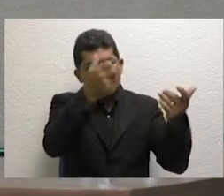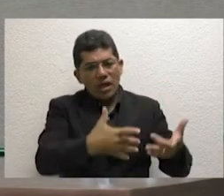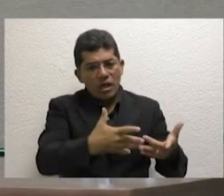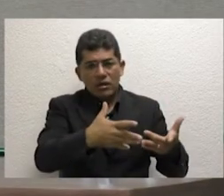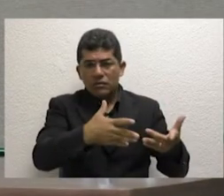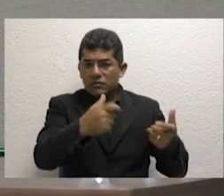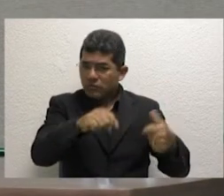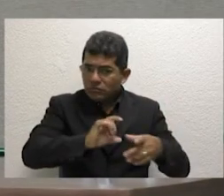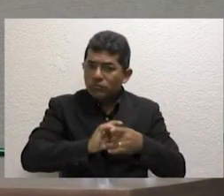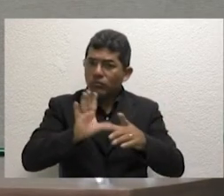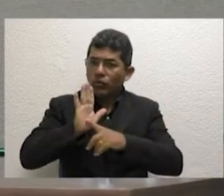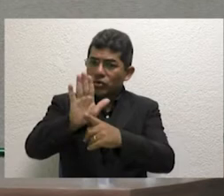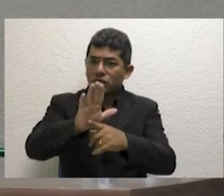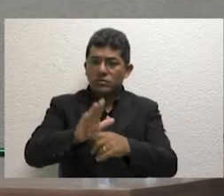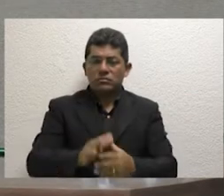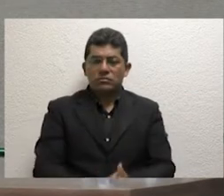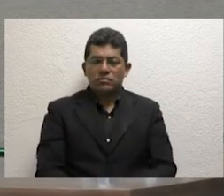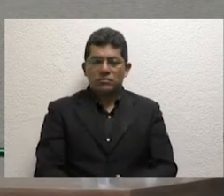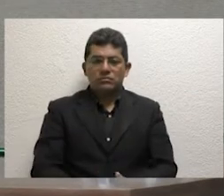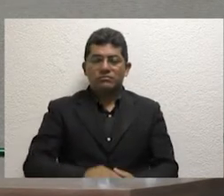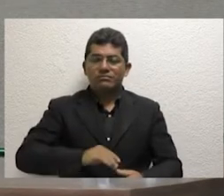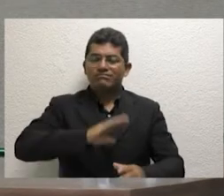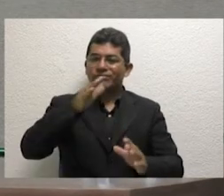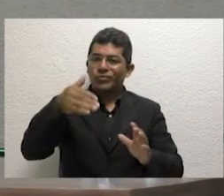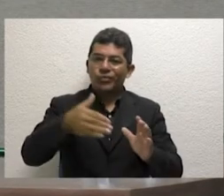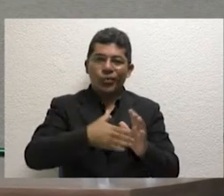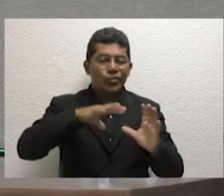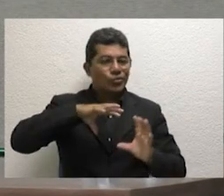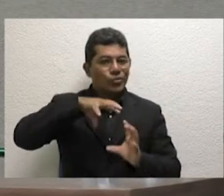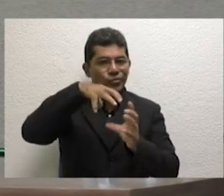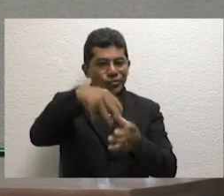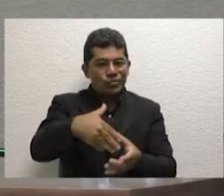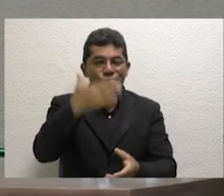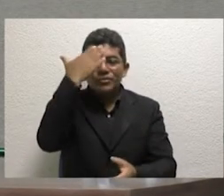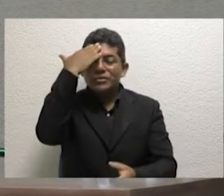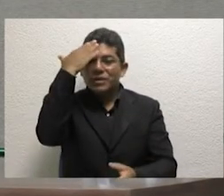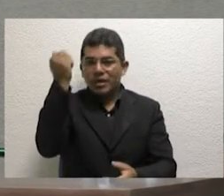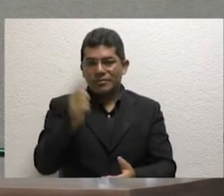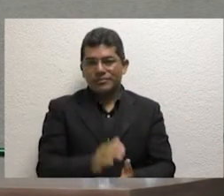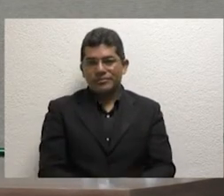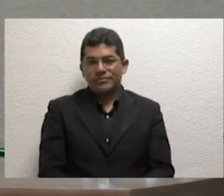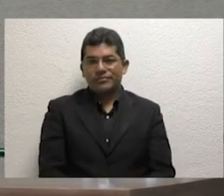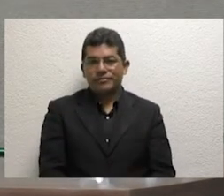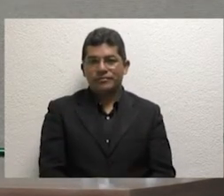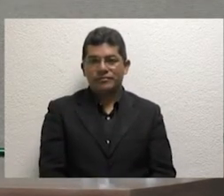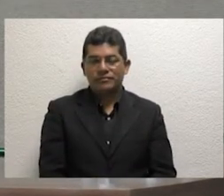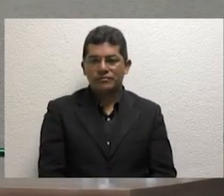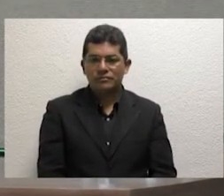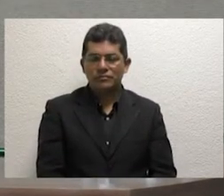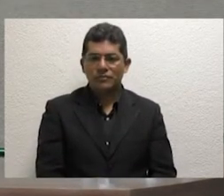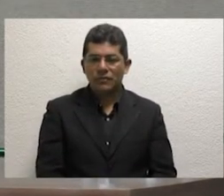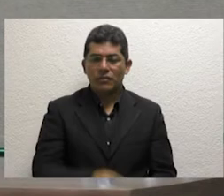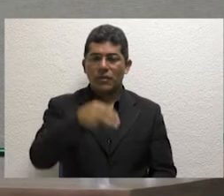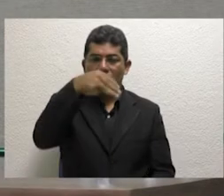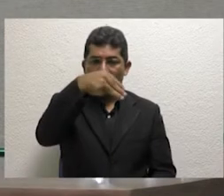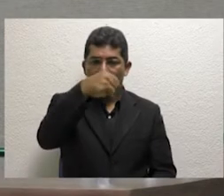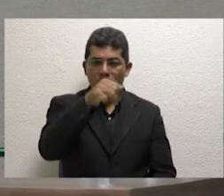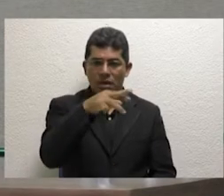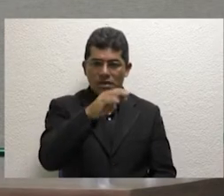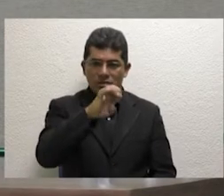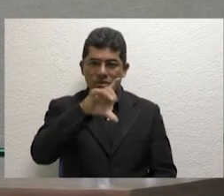Roda o mundo. E aí, Marcelo Odebrecht, num